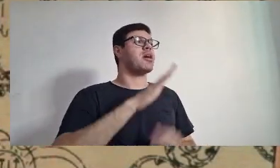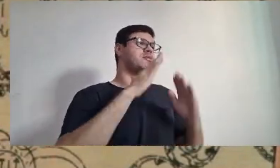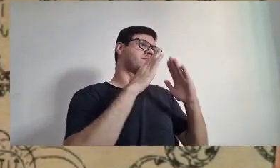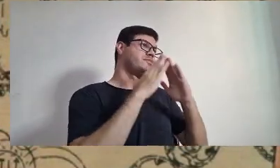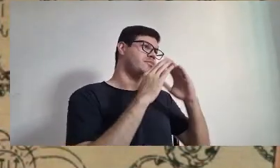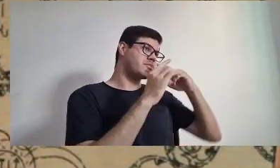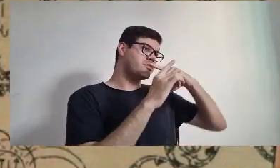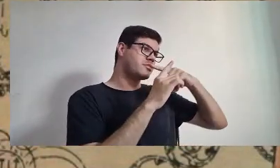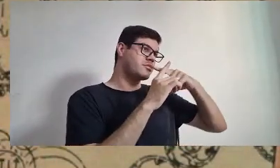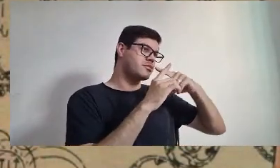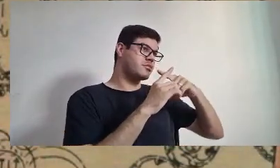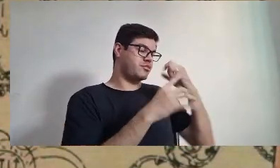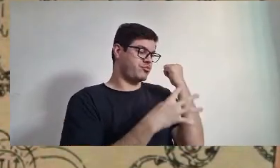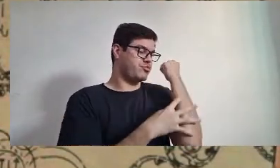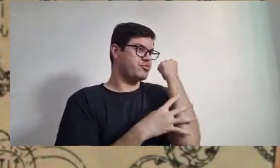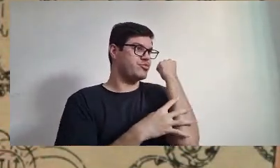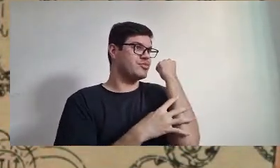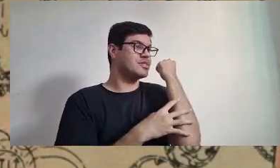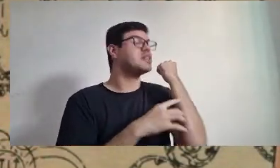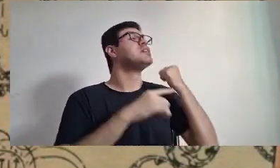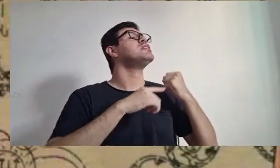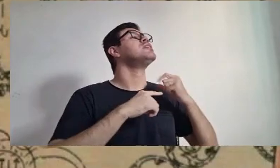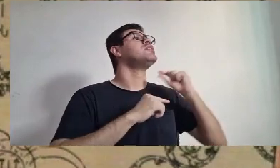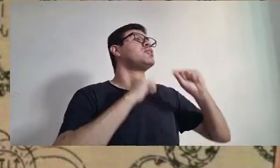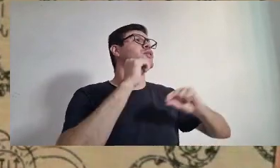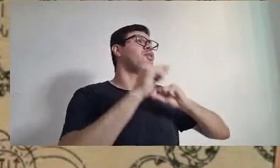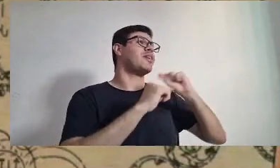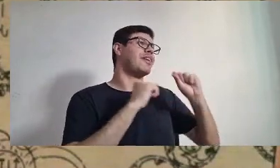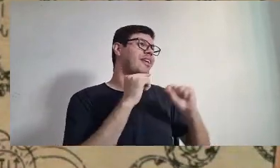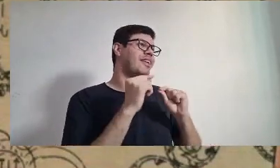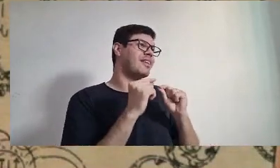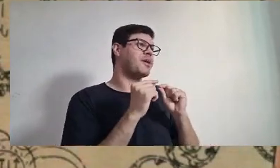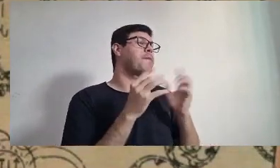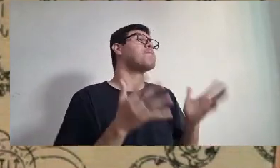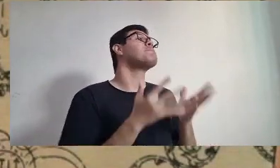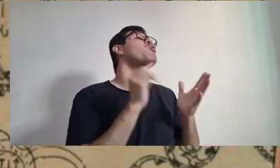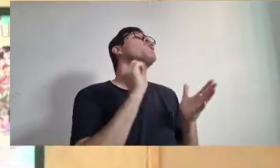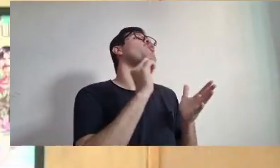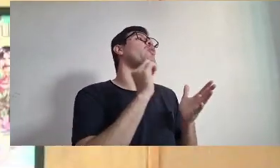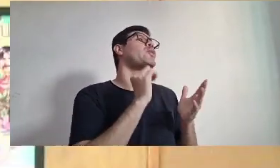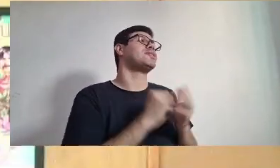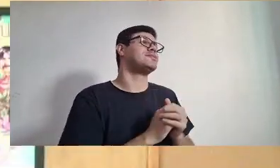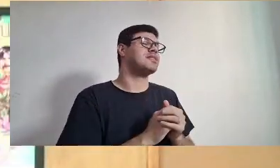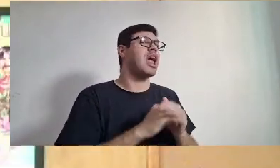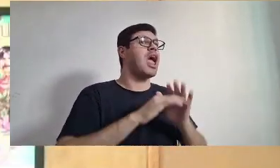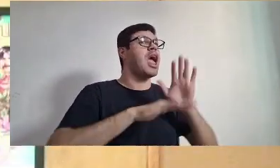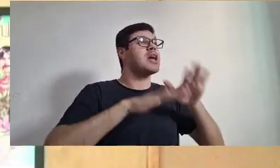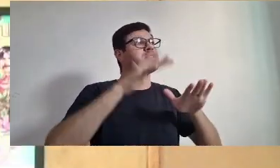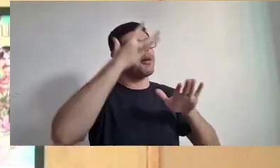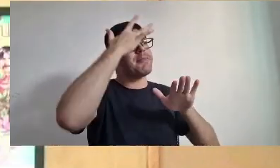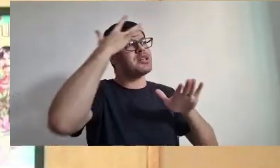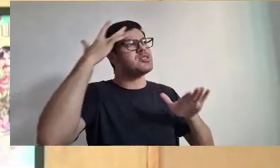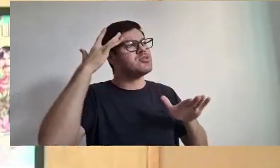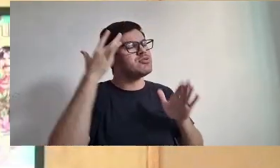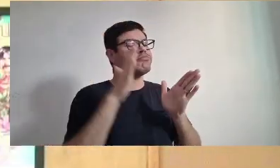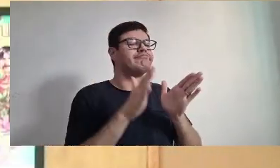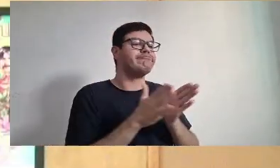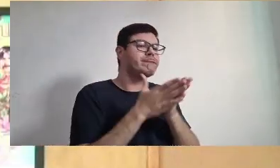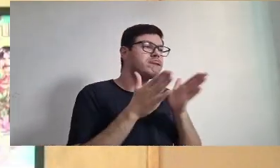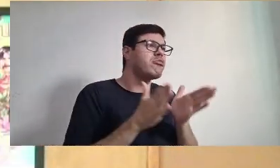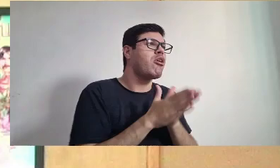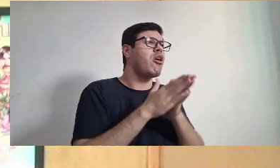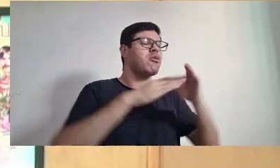igreja do Evangelho Quadrangular tem uma vantagem muito grande. Quando chegam as pessoas que não têm roupa, não